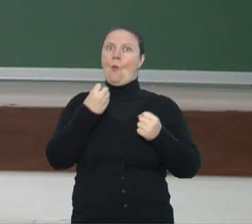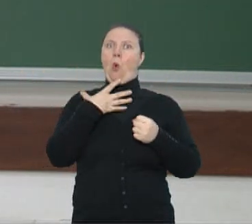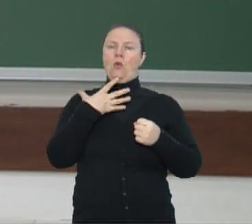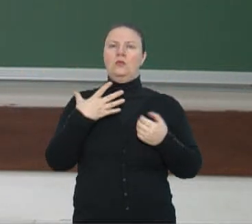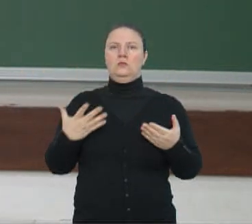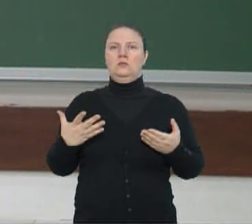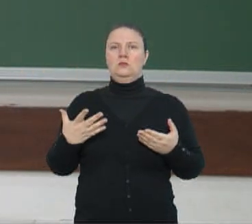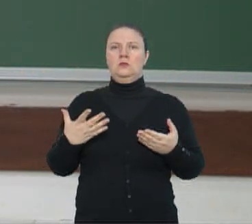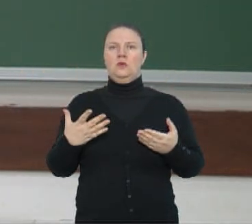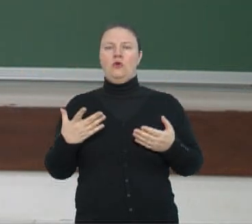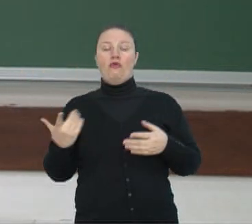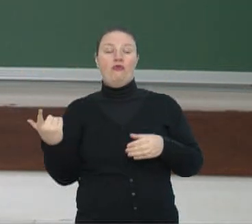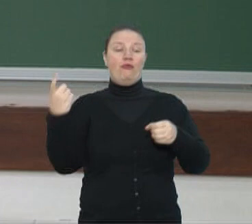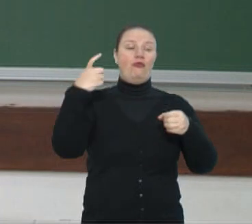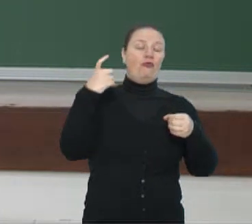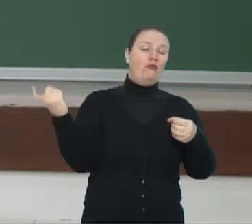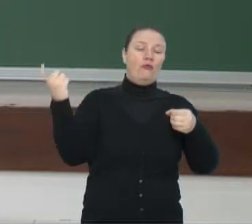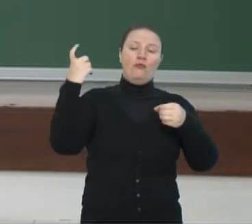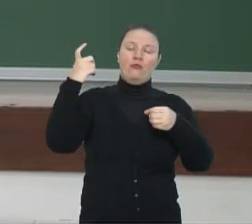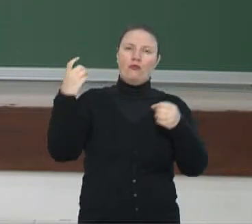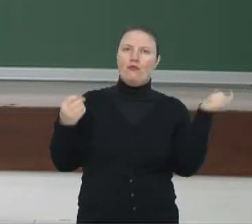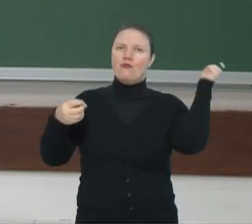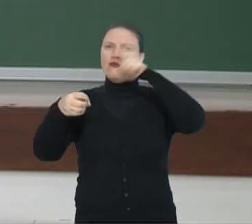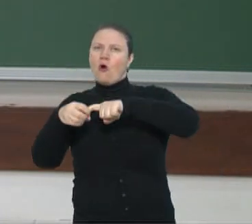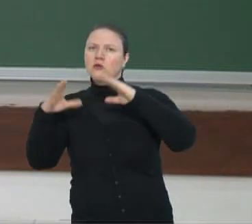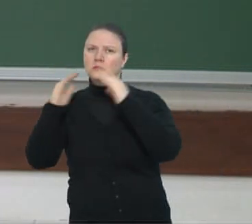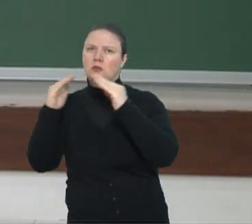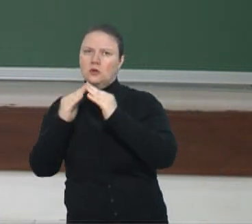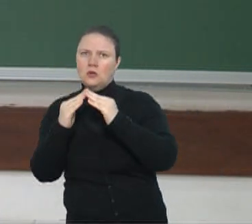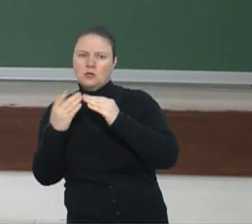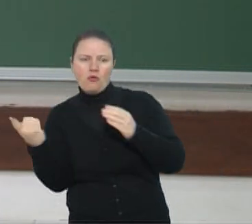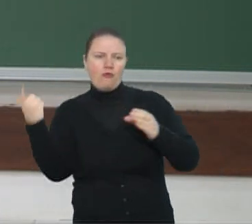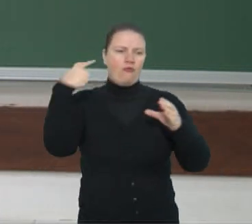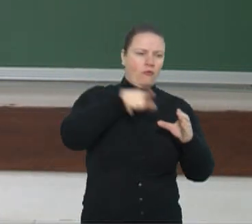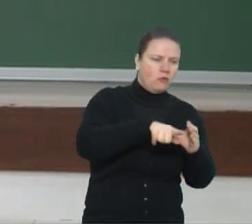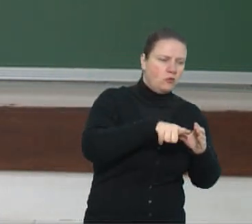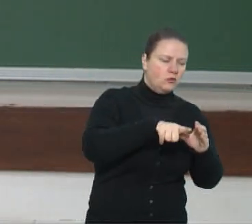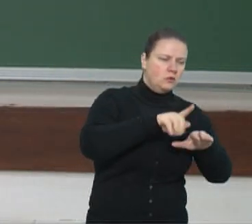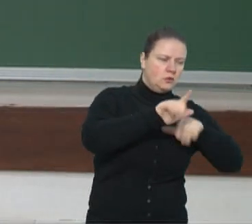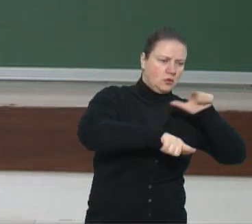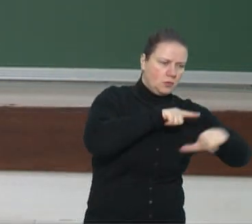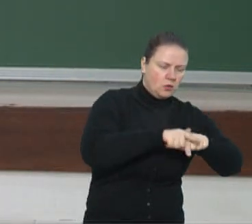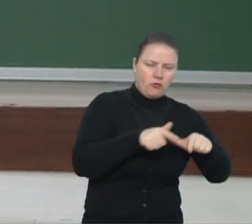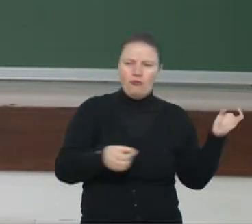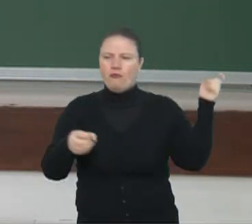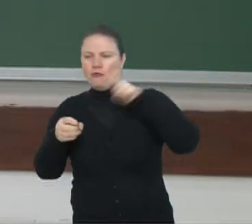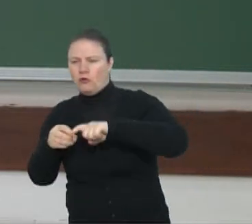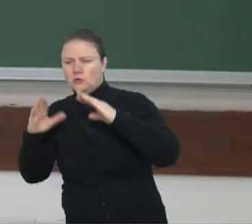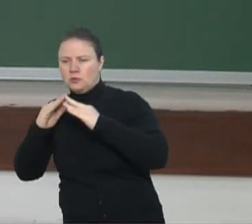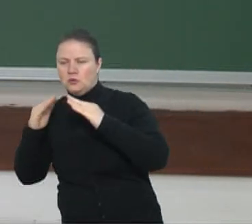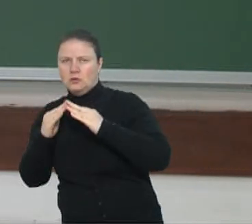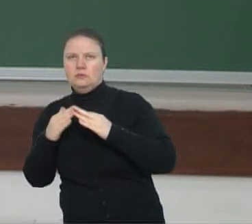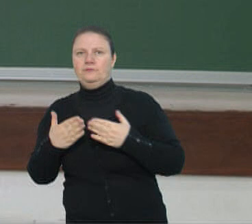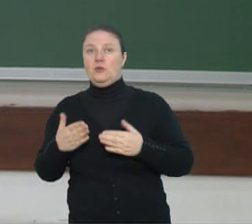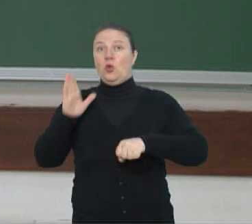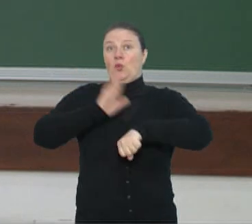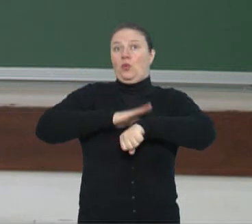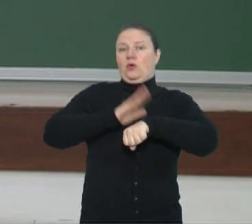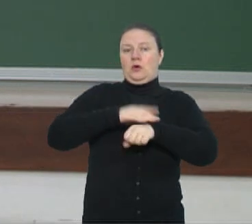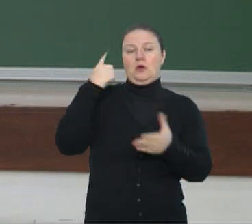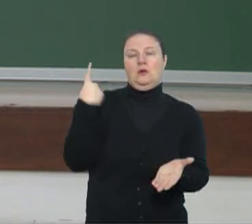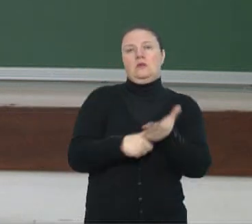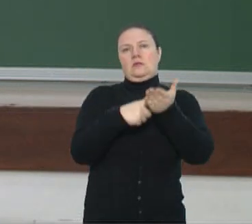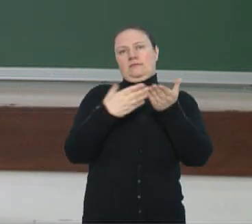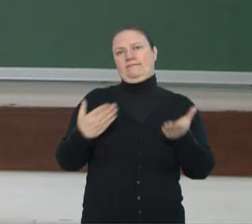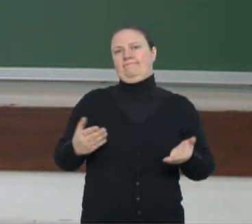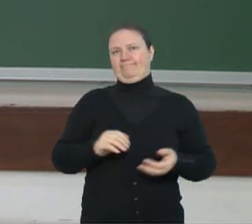e já ir para o trabalho. Voltar mais cedo para casa, dormir e então ir para o trabalho de novo. E em 1820, a cidade de Londres